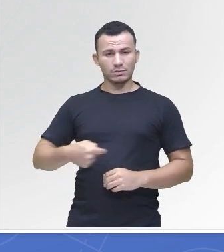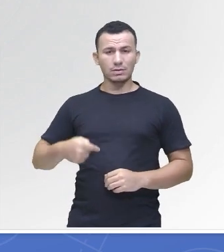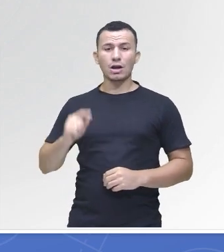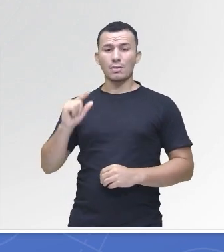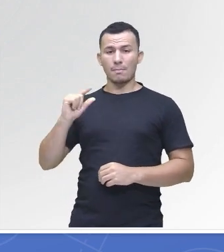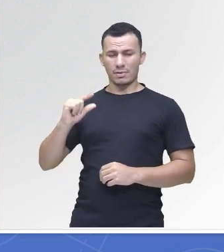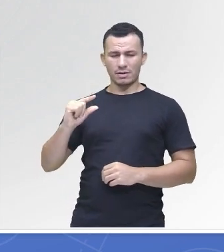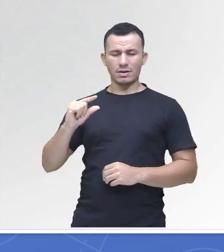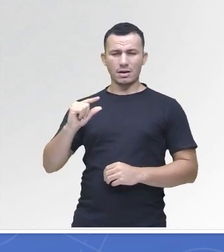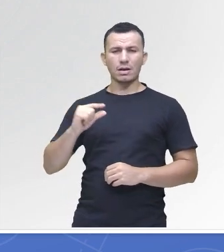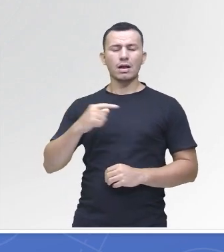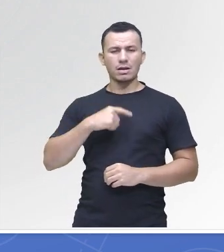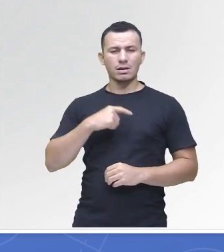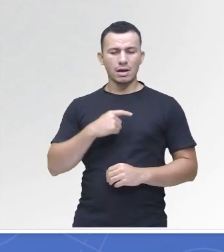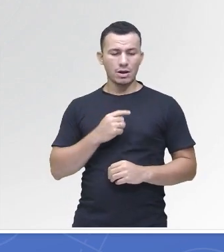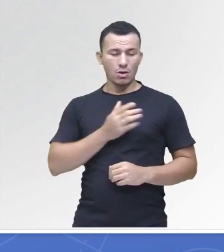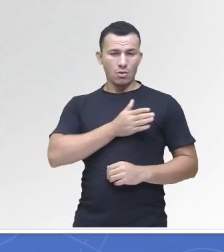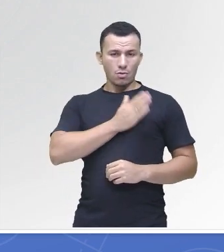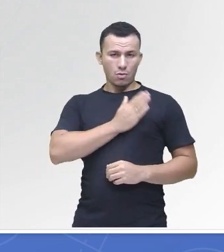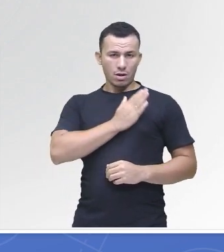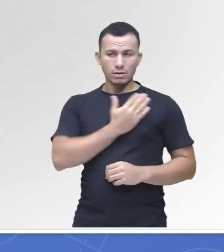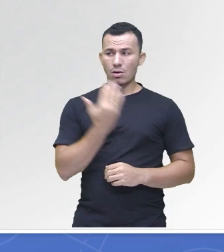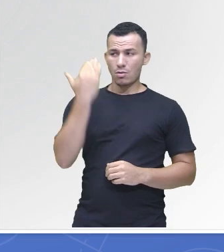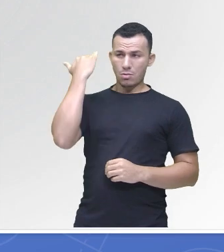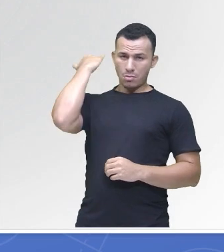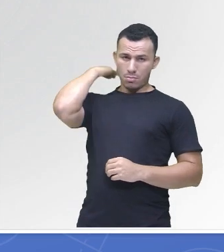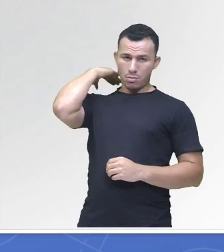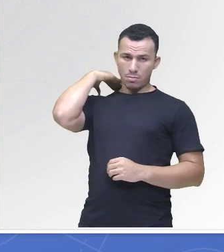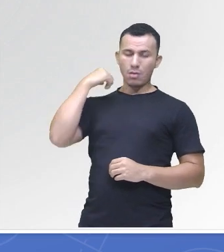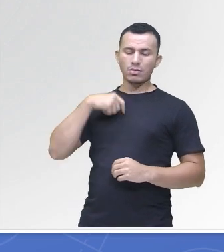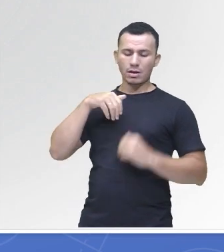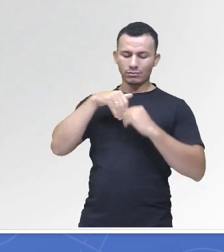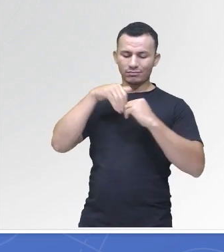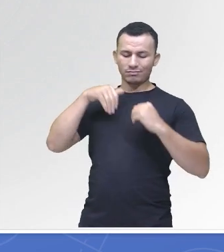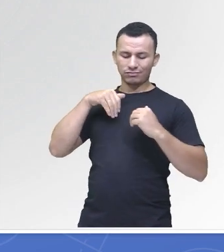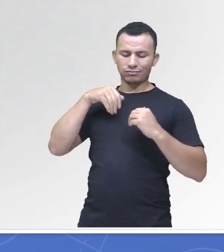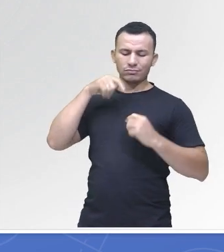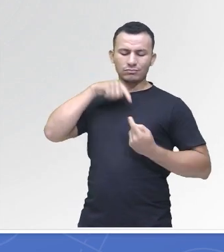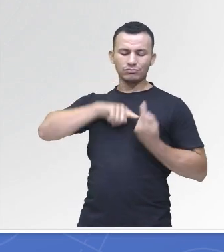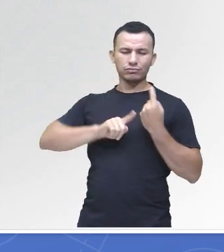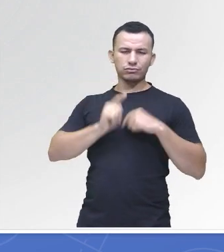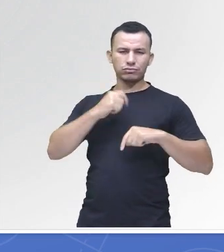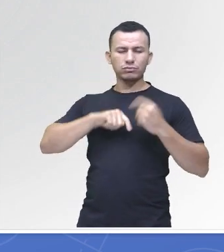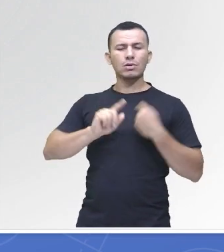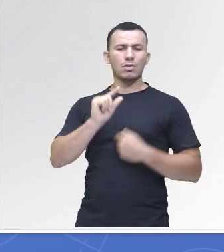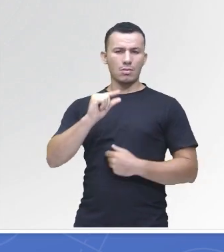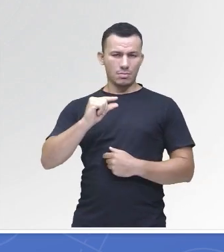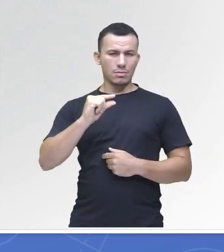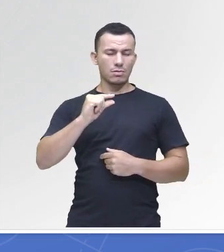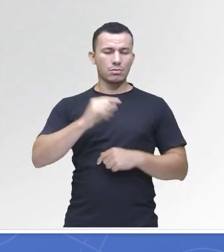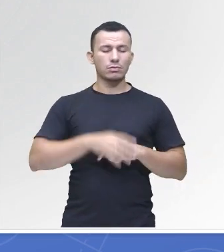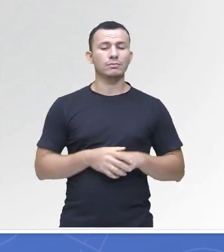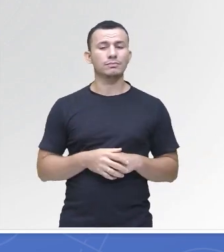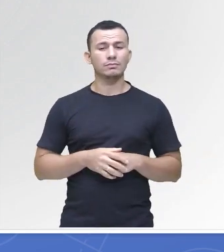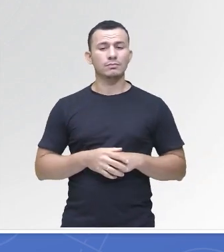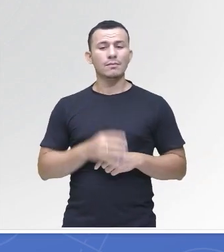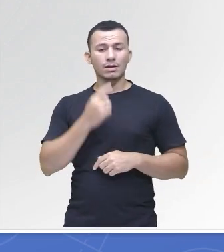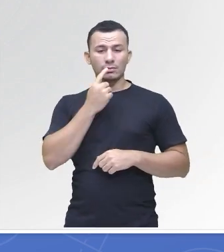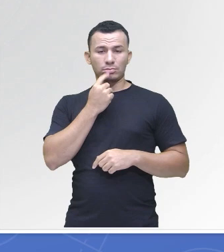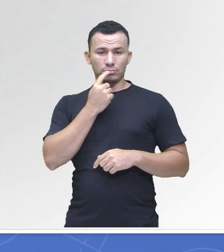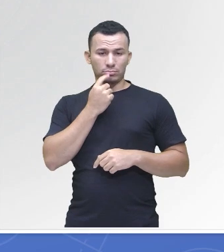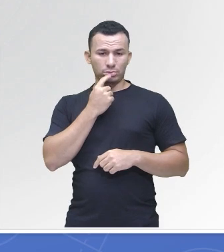acontece entre o coração e o pulmão, e a grande circulação. A pequena circulação, vamos acompanhar aqui. O sangue vem,